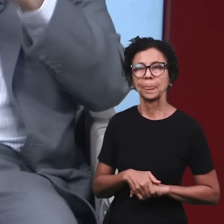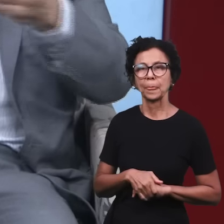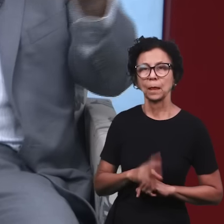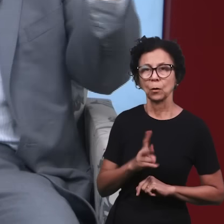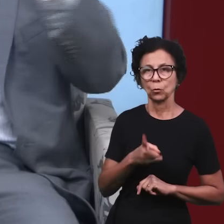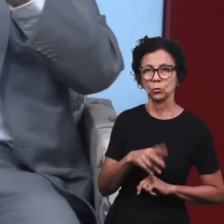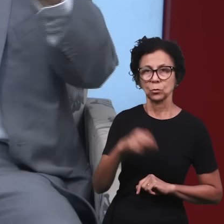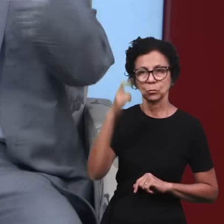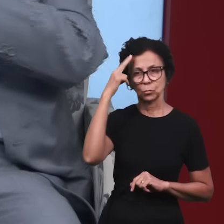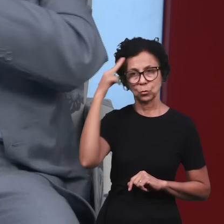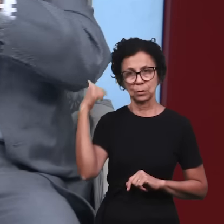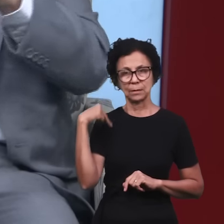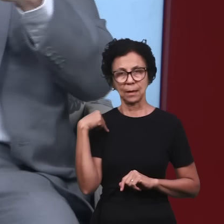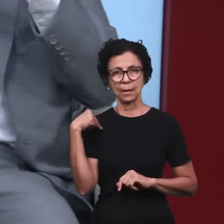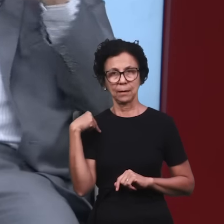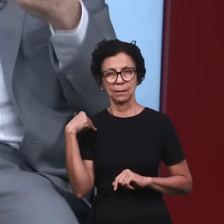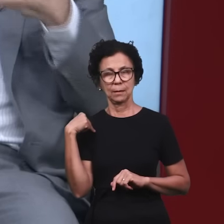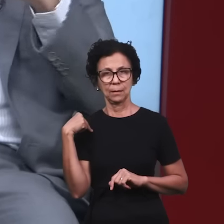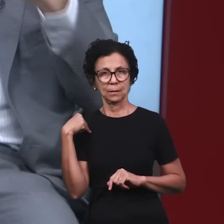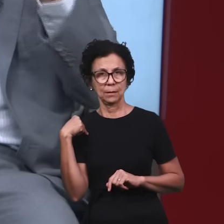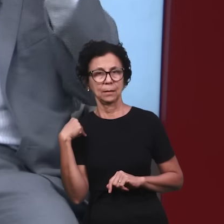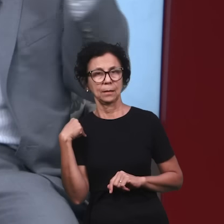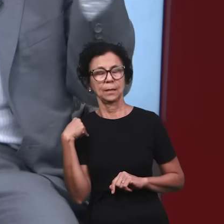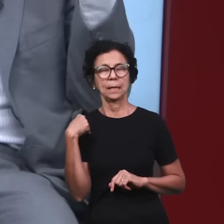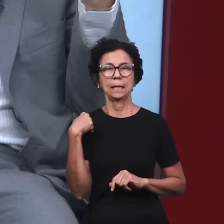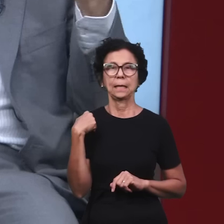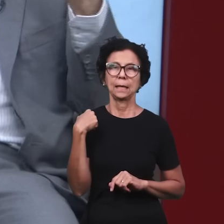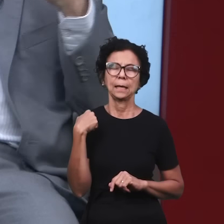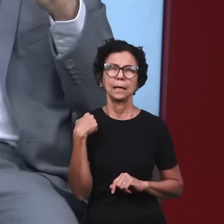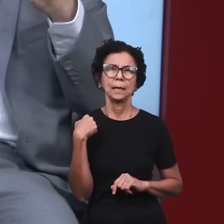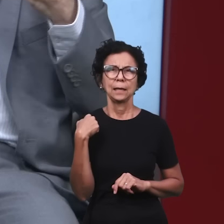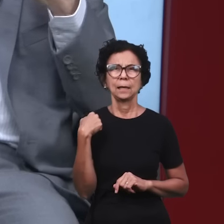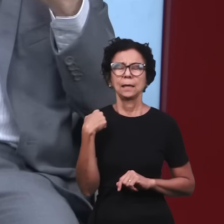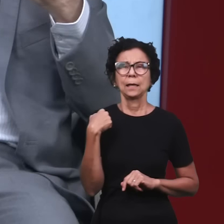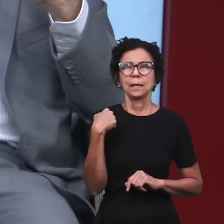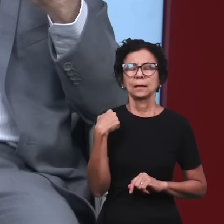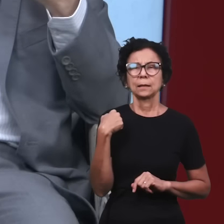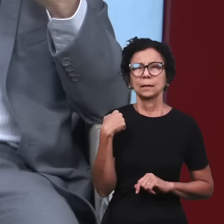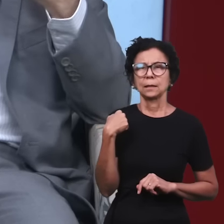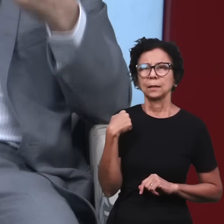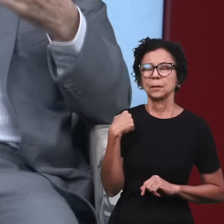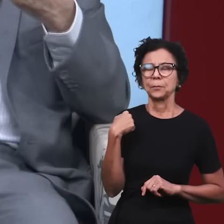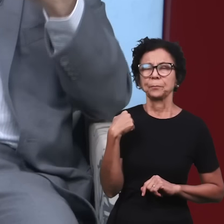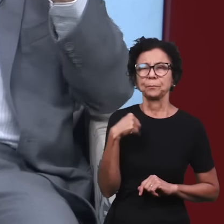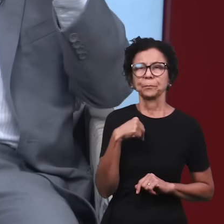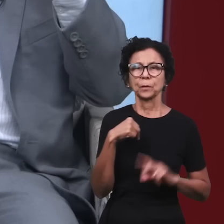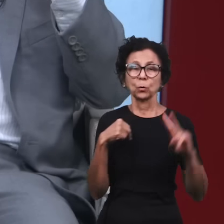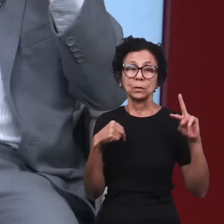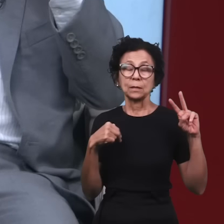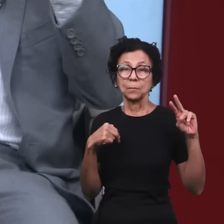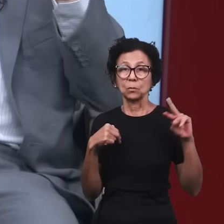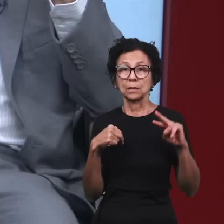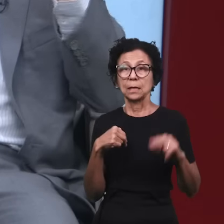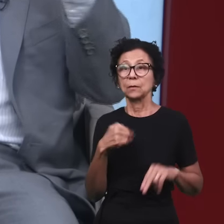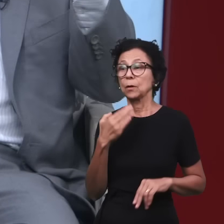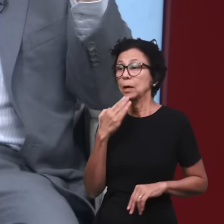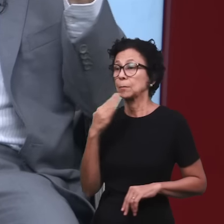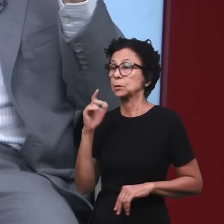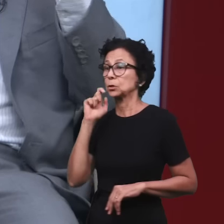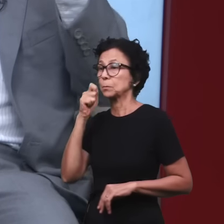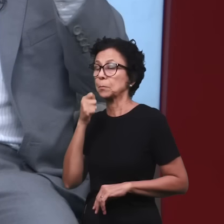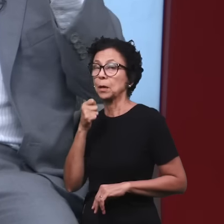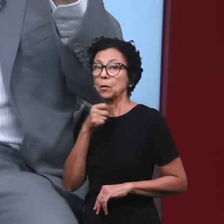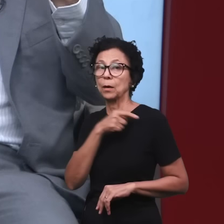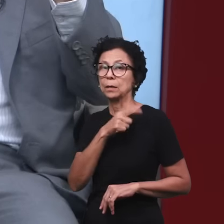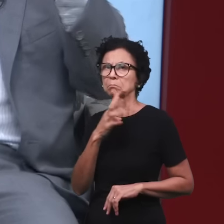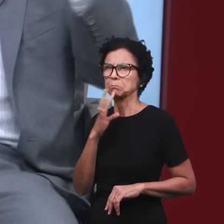os seus irmãos vão buscar pão e não conheciam José, portanto, Ainda quando